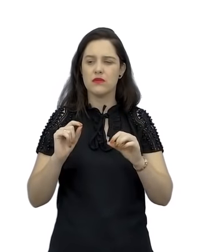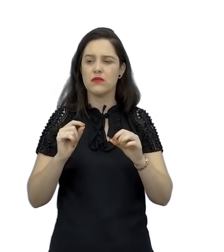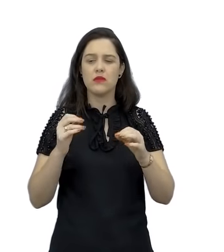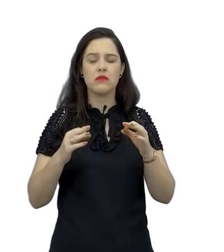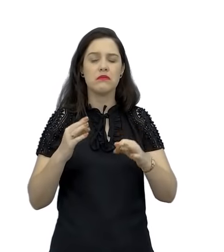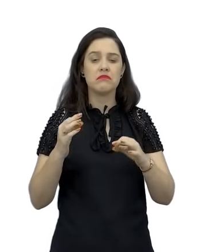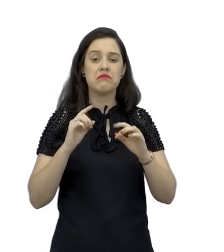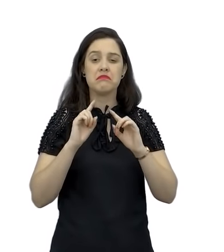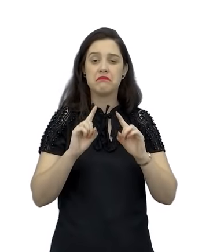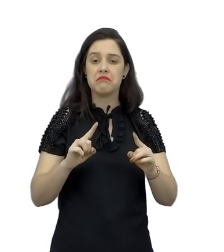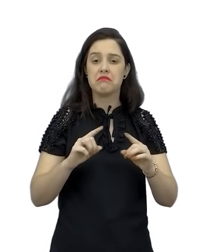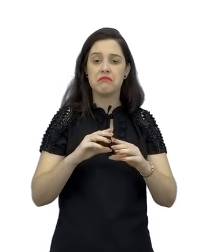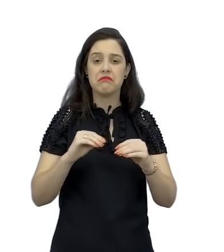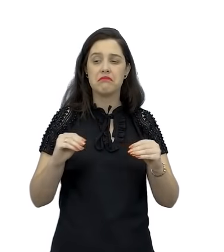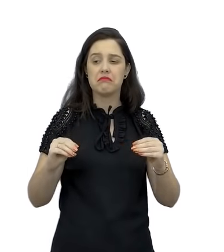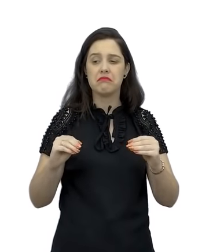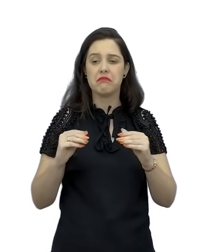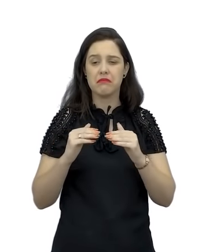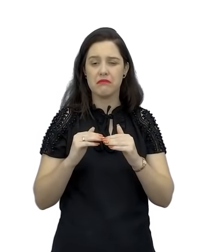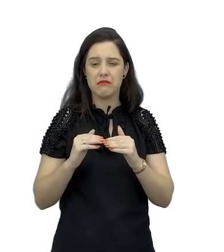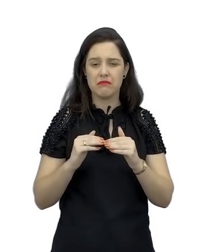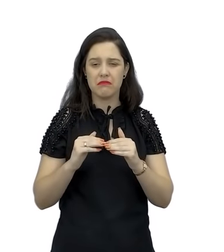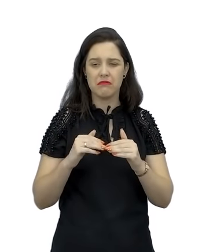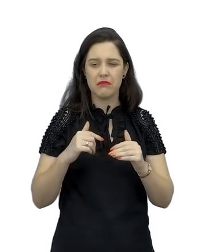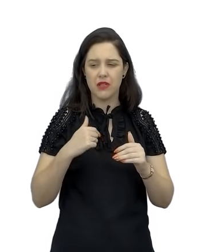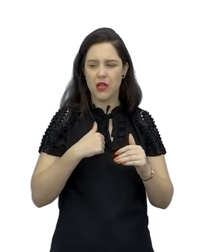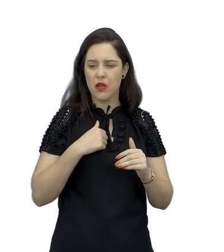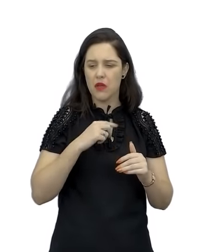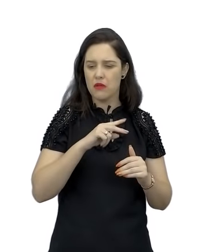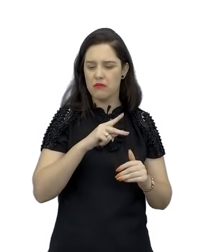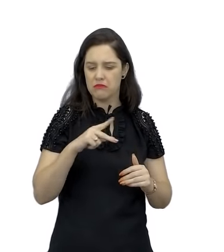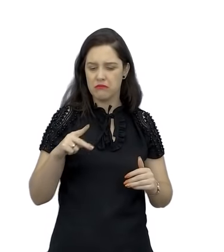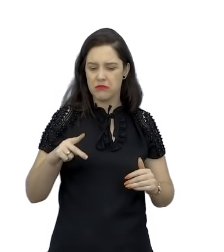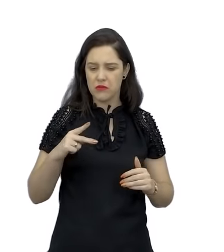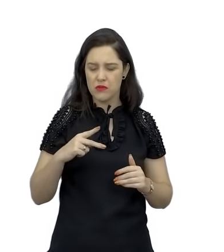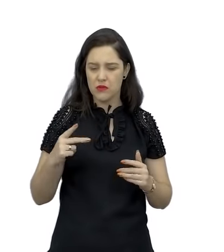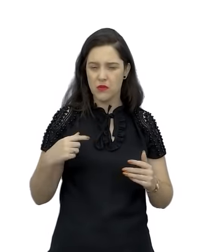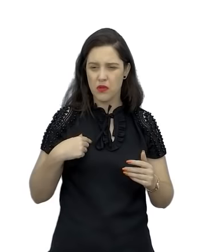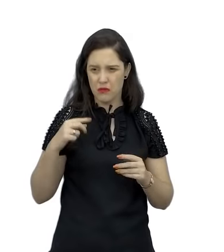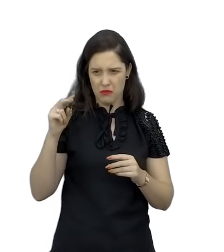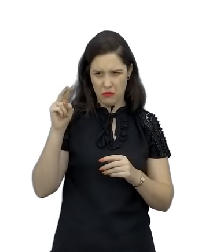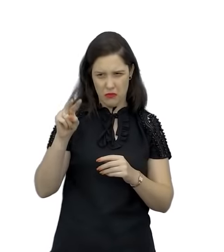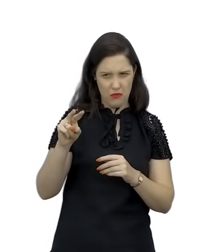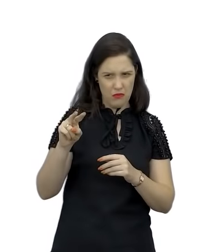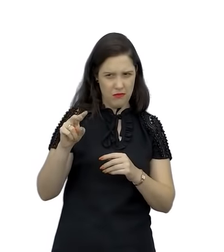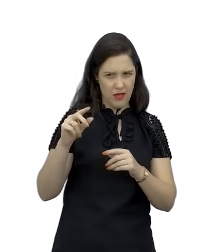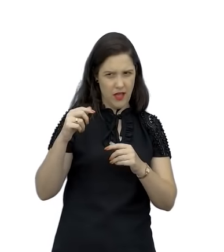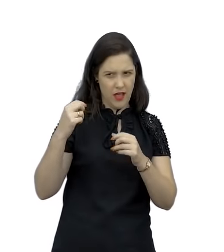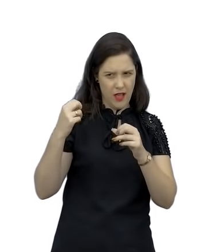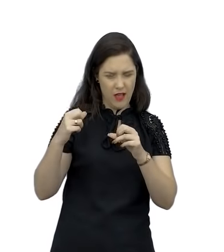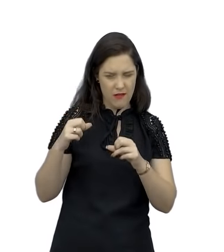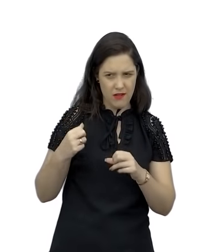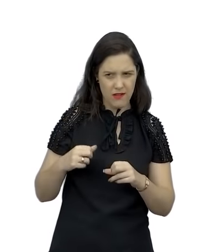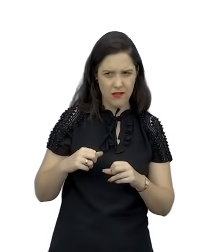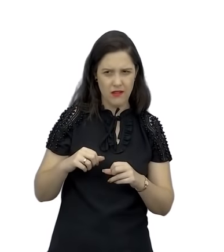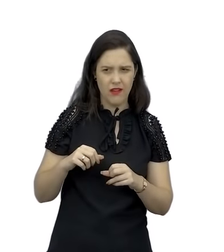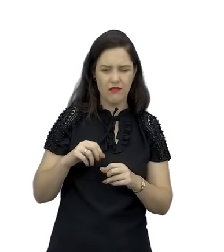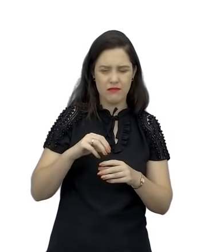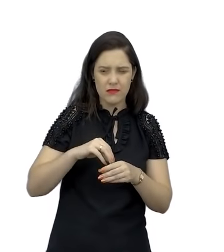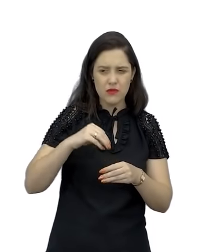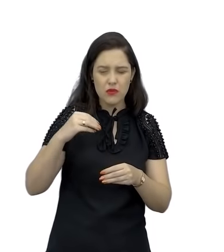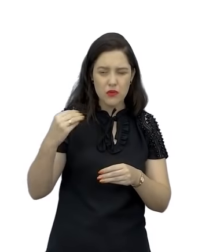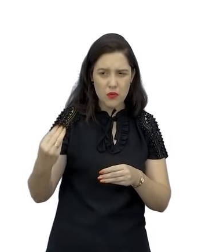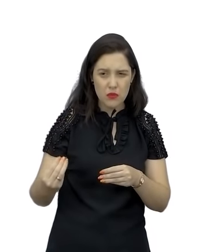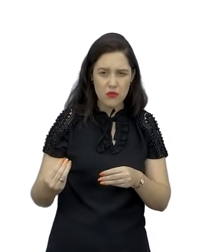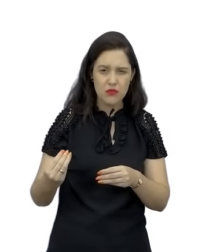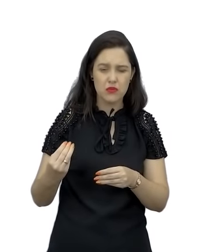então eu, professor, né, vou formalizar esse conteúdo, né, que estava ali por detrás,